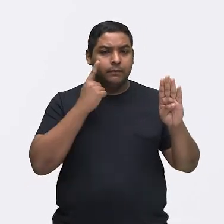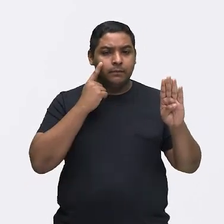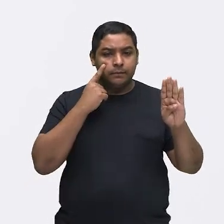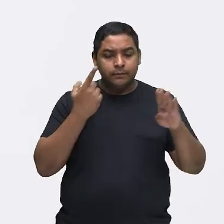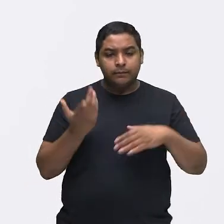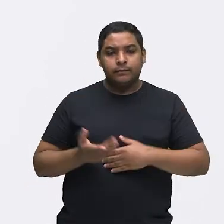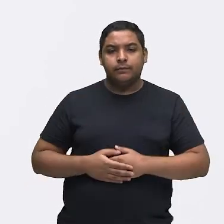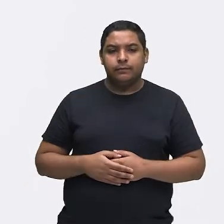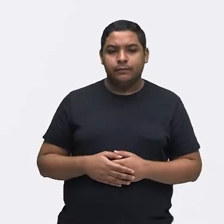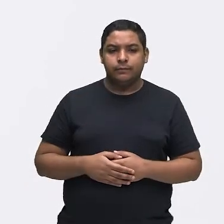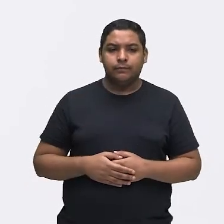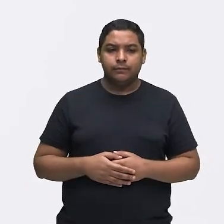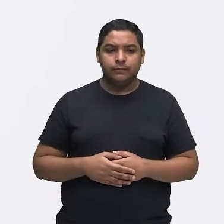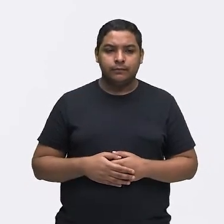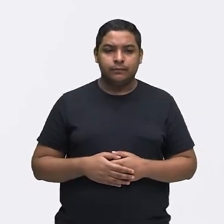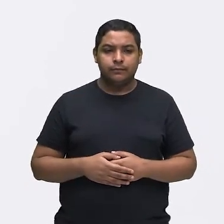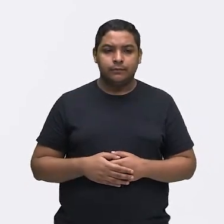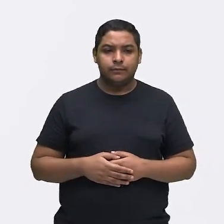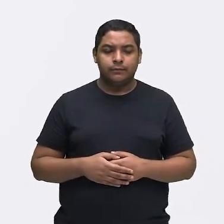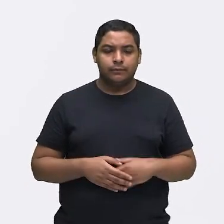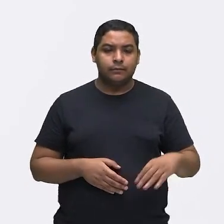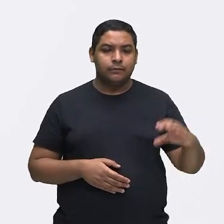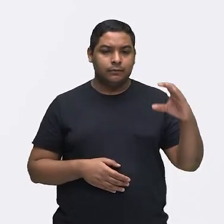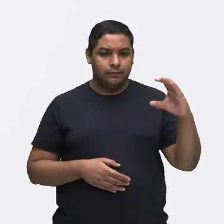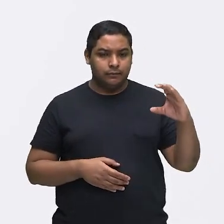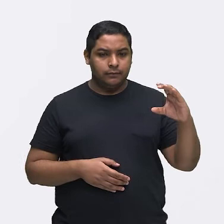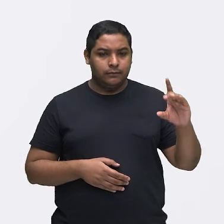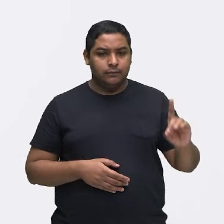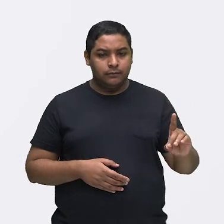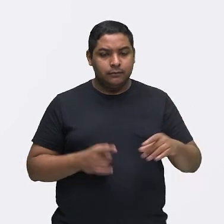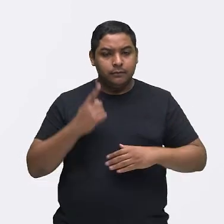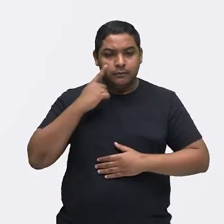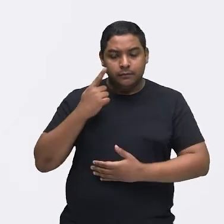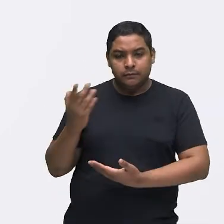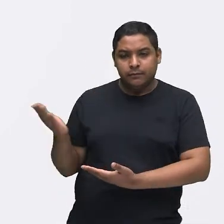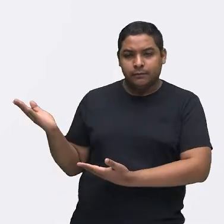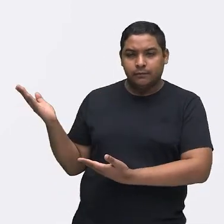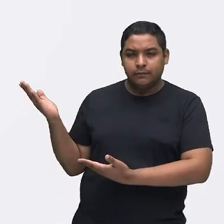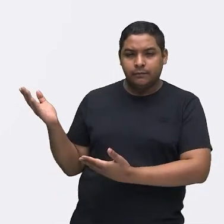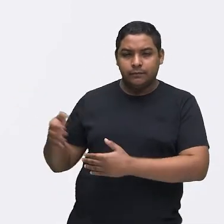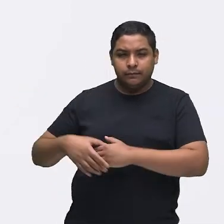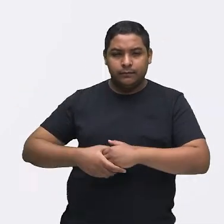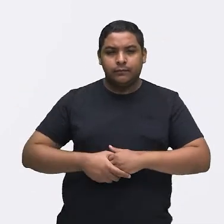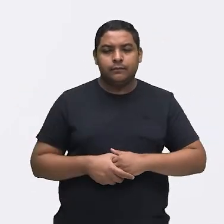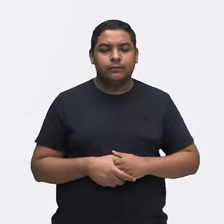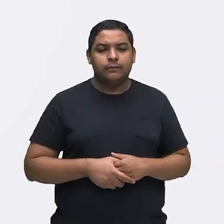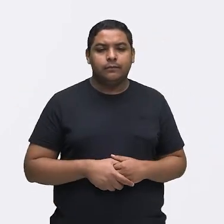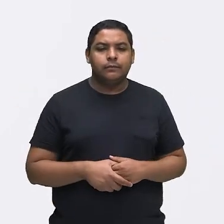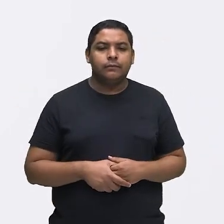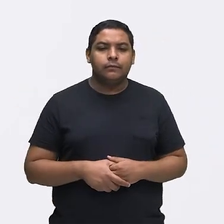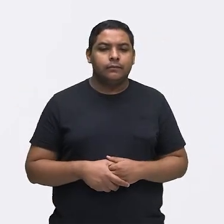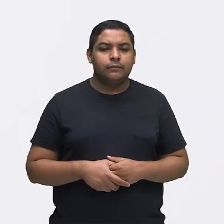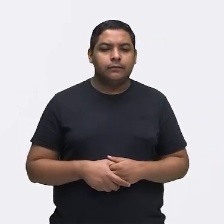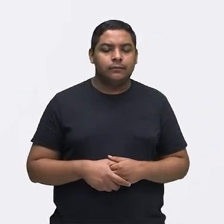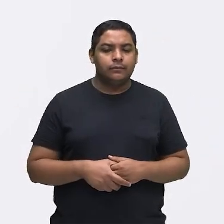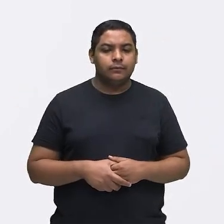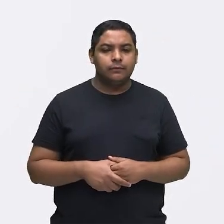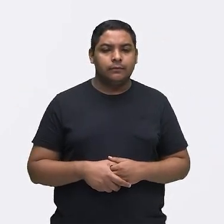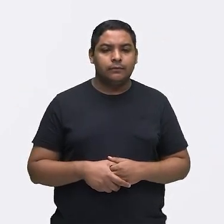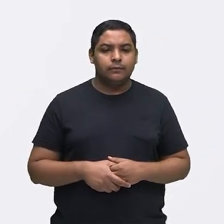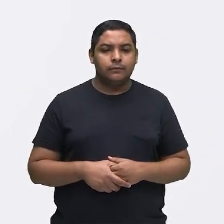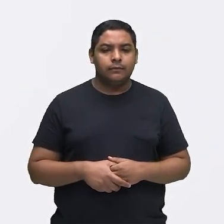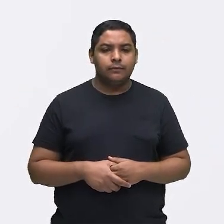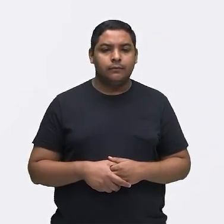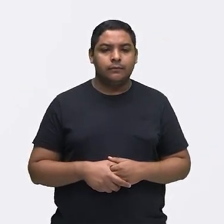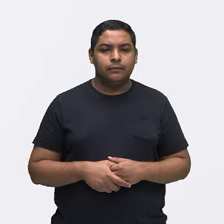seria ponto físico, ponto gráfico e ponto geométrico. Ou letra D, que seria ponto gráfico, ponto geométrico